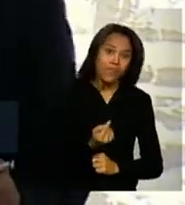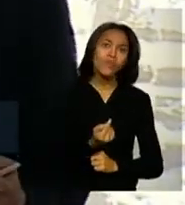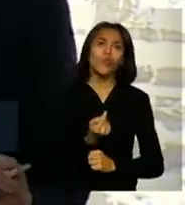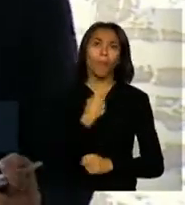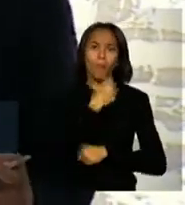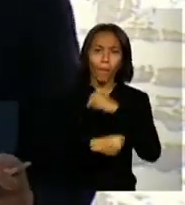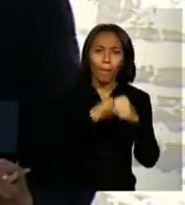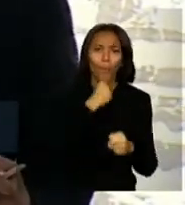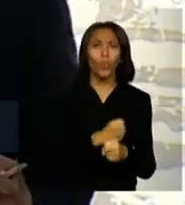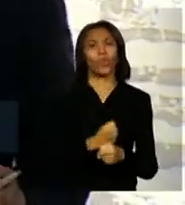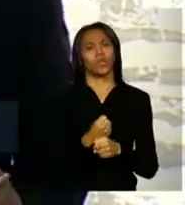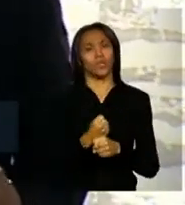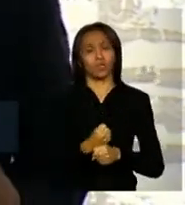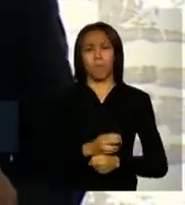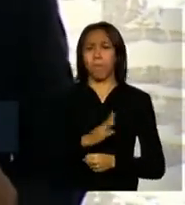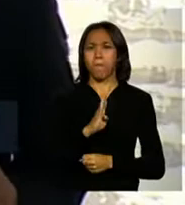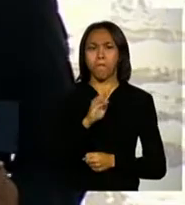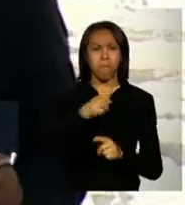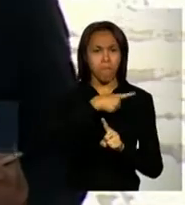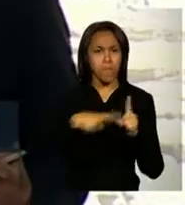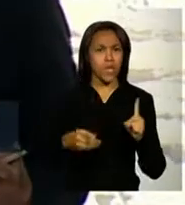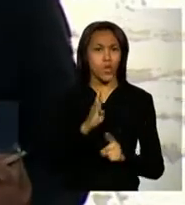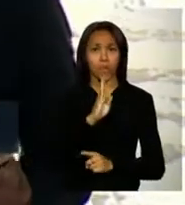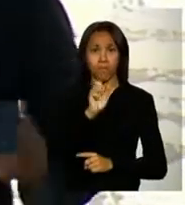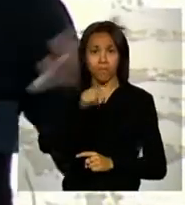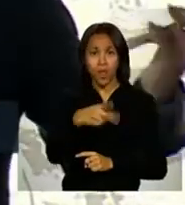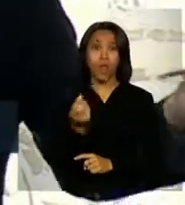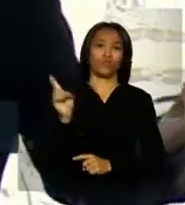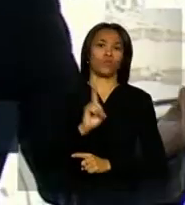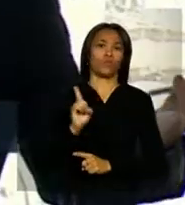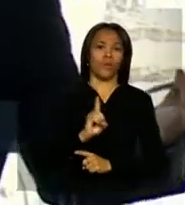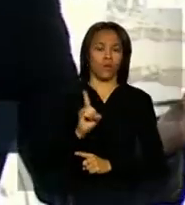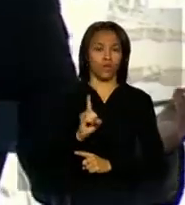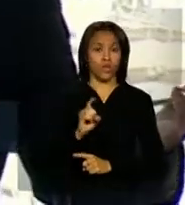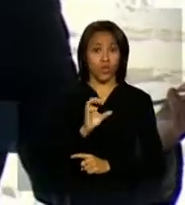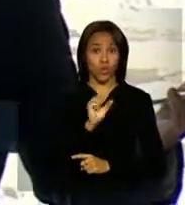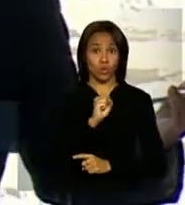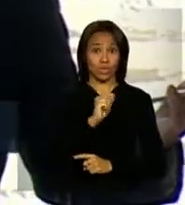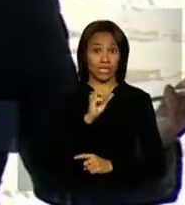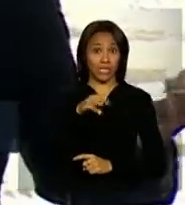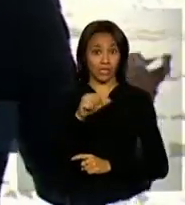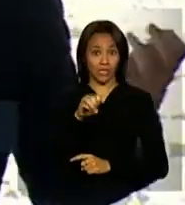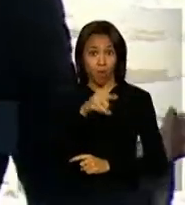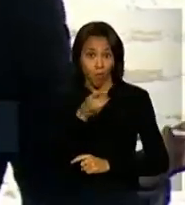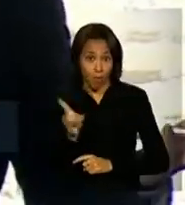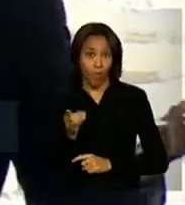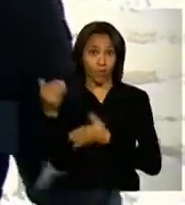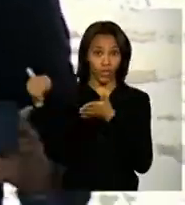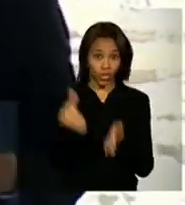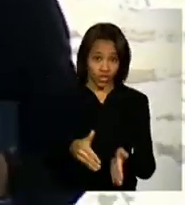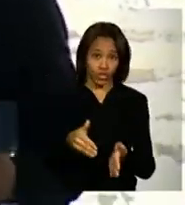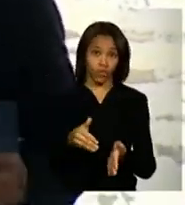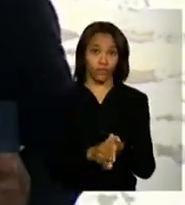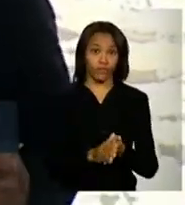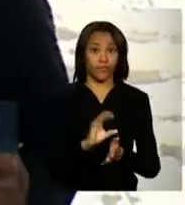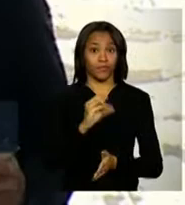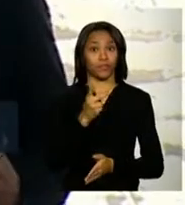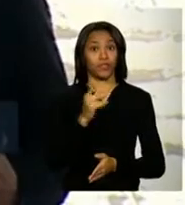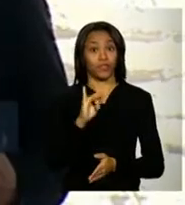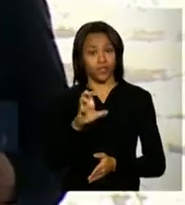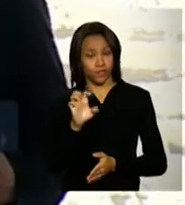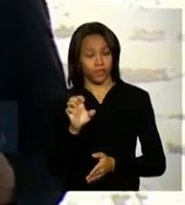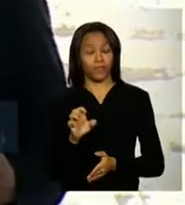custo de meio bilhão de dólares salmão é o que chega mais perto do Chile pois